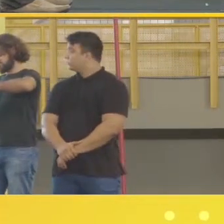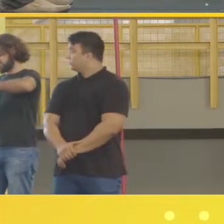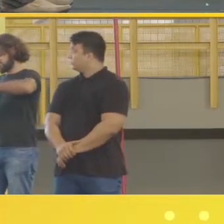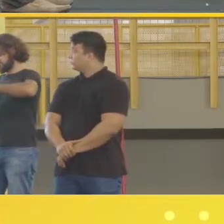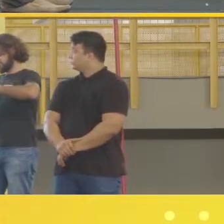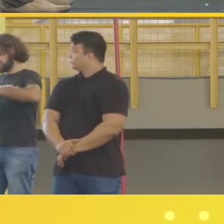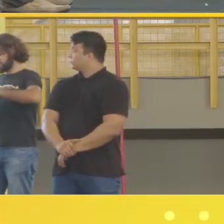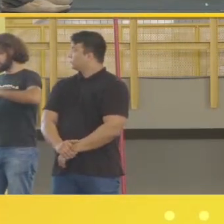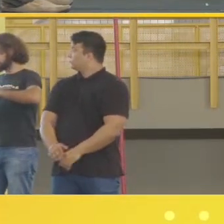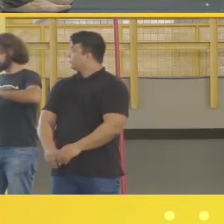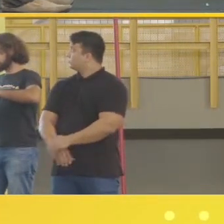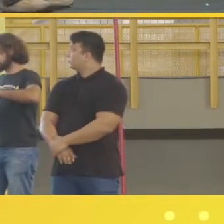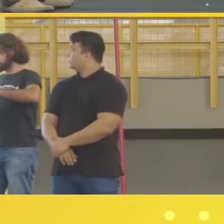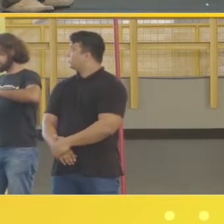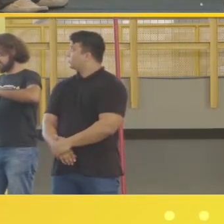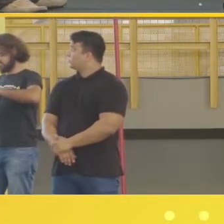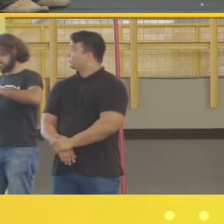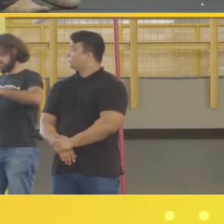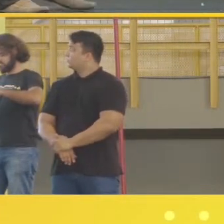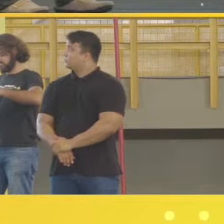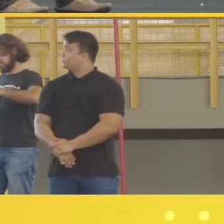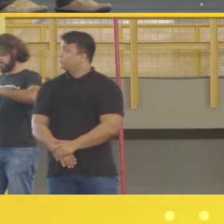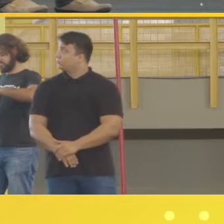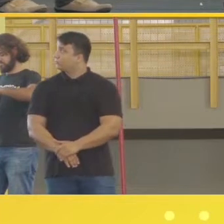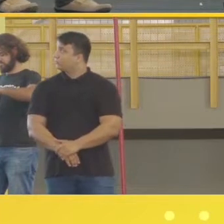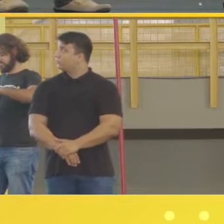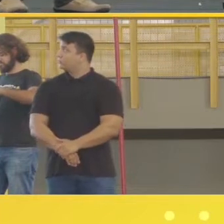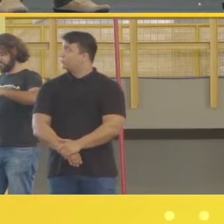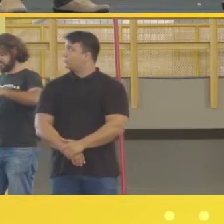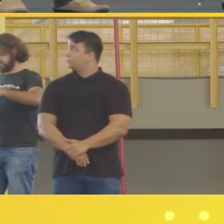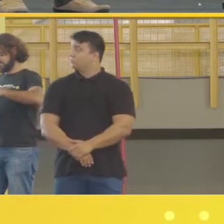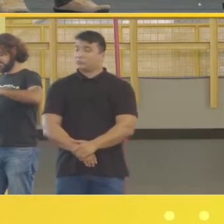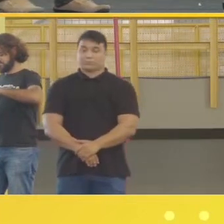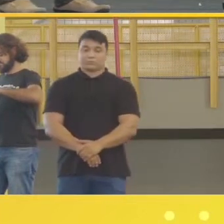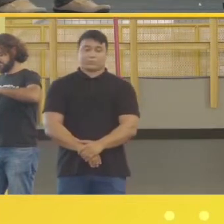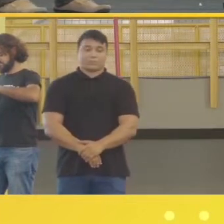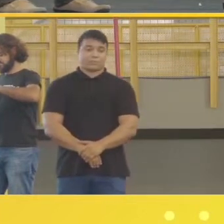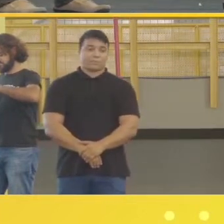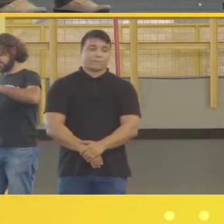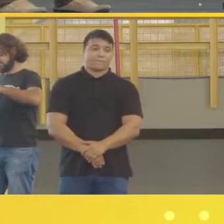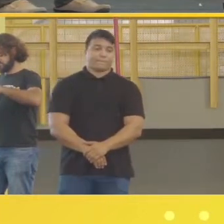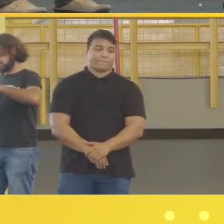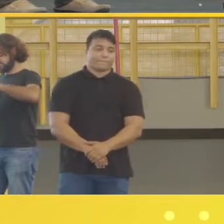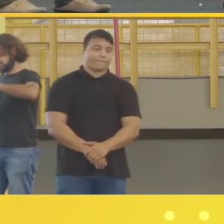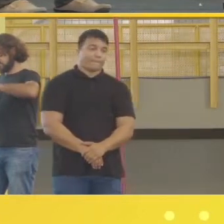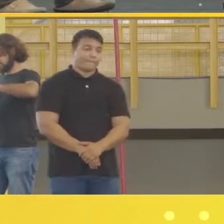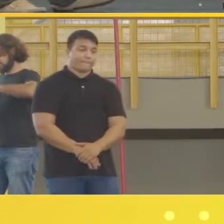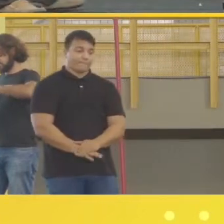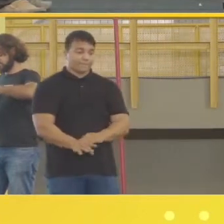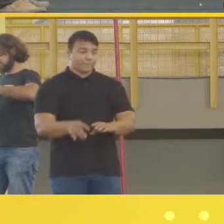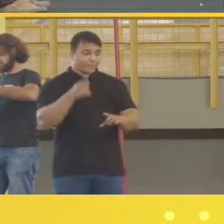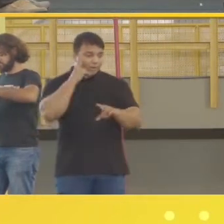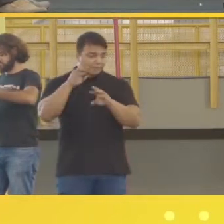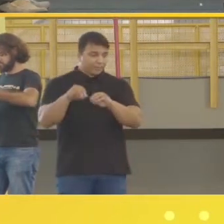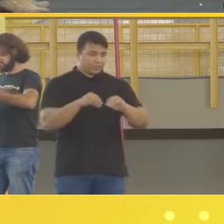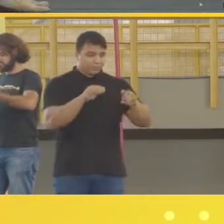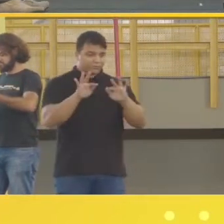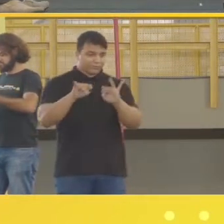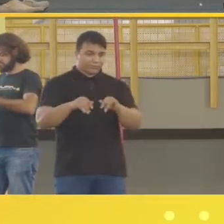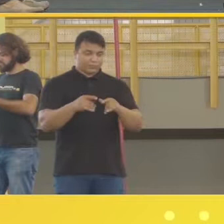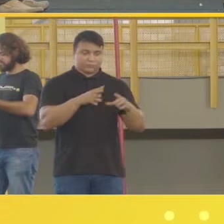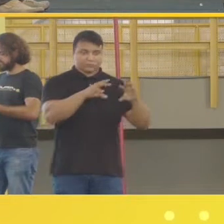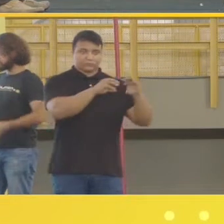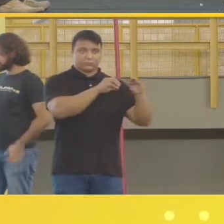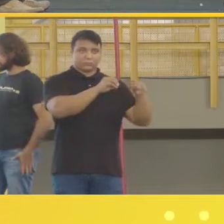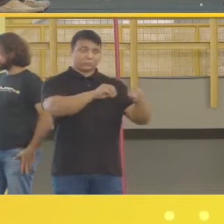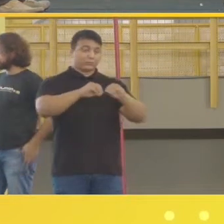seus parentes após o ano de 1808, que foi o que o Pedro falou. O processo só se conclui de transmigração em 1815.